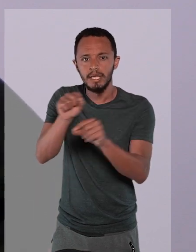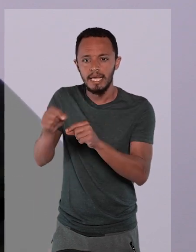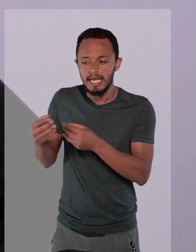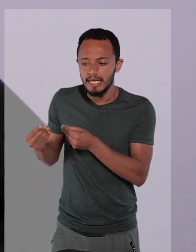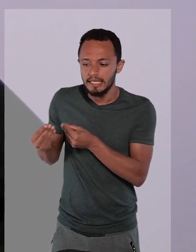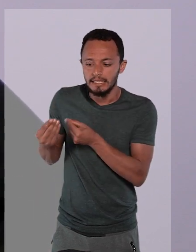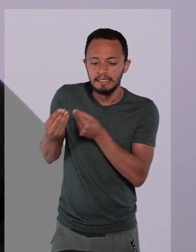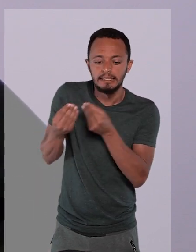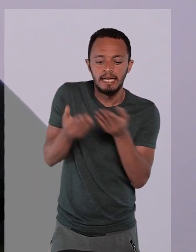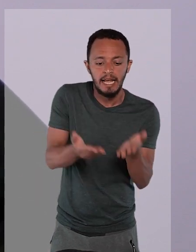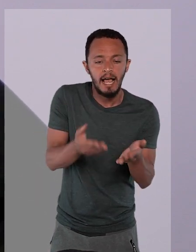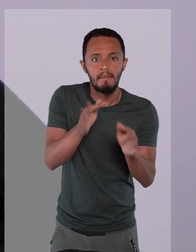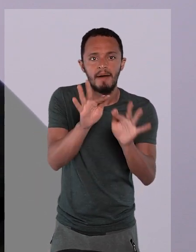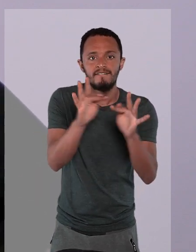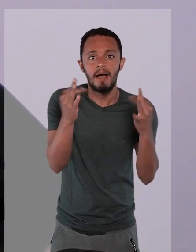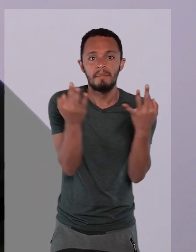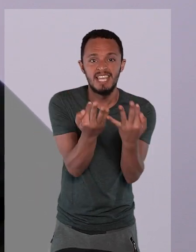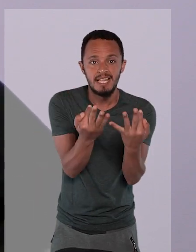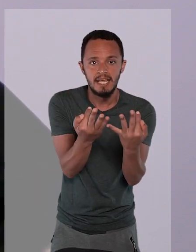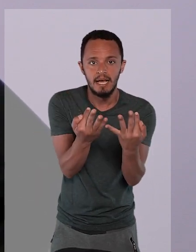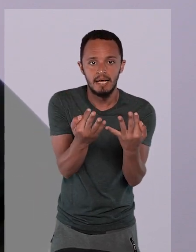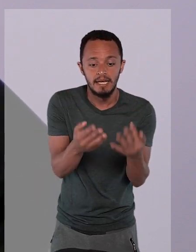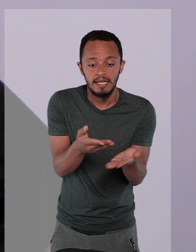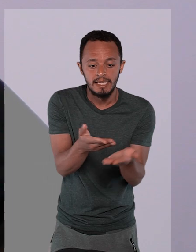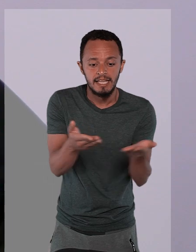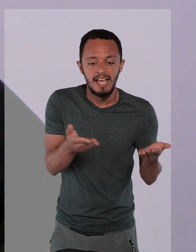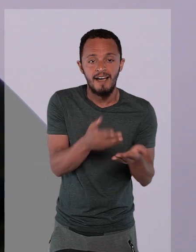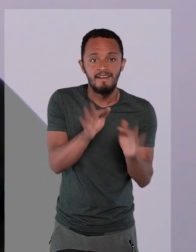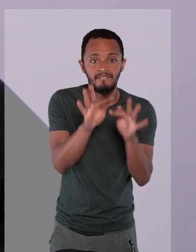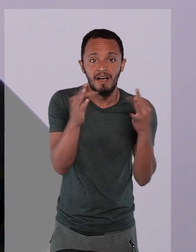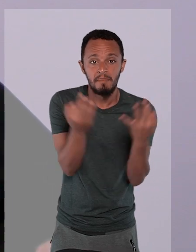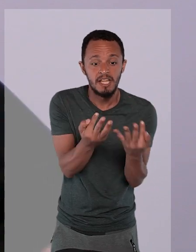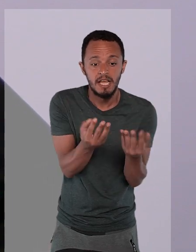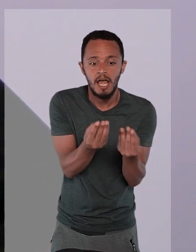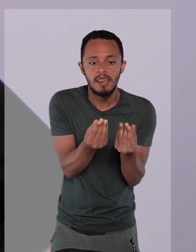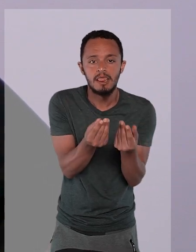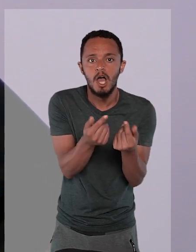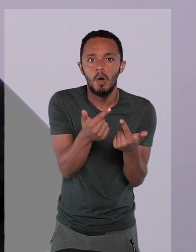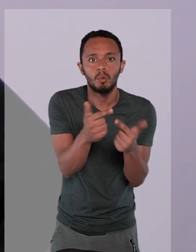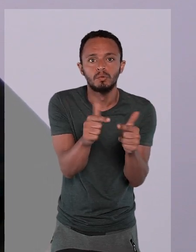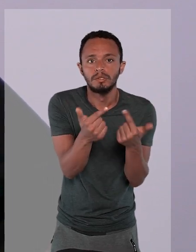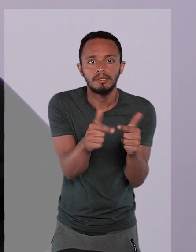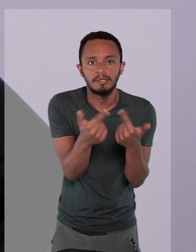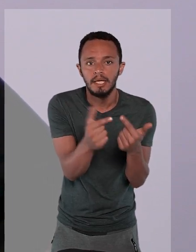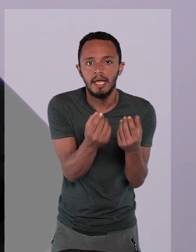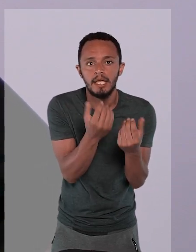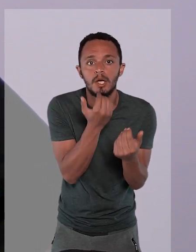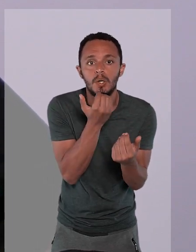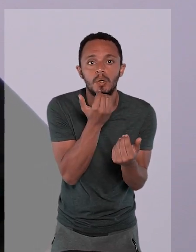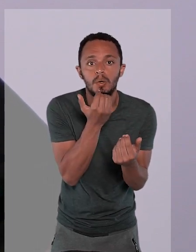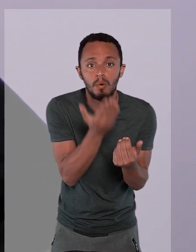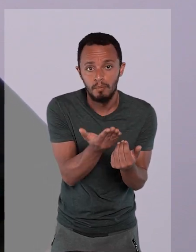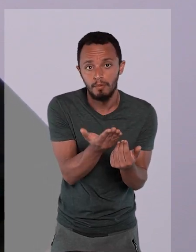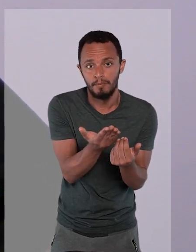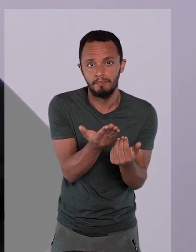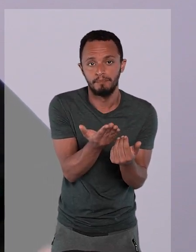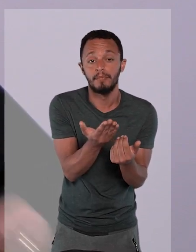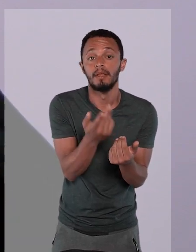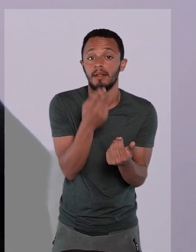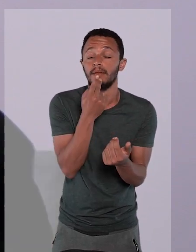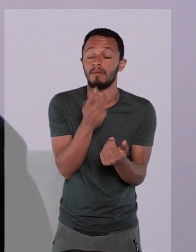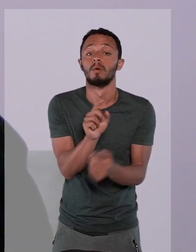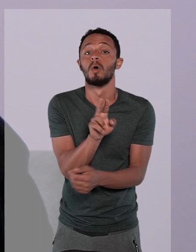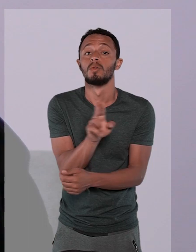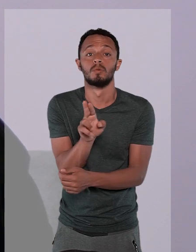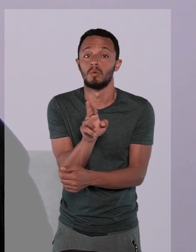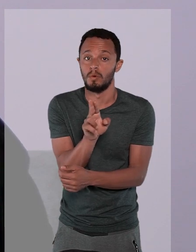uma responsabilidade que elas não têm condições de manter. Tem muita criança, Afonso, cuja